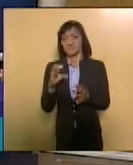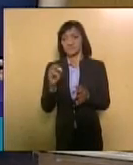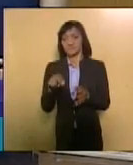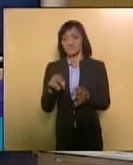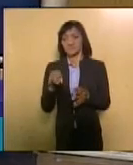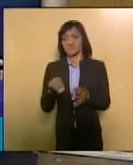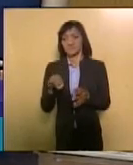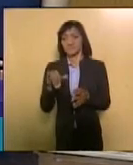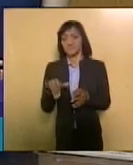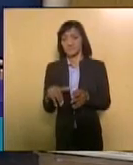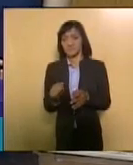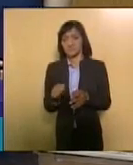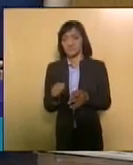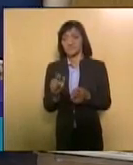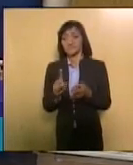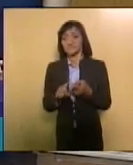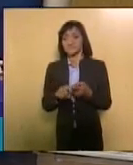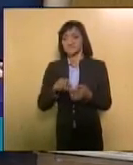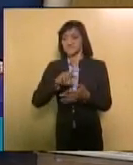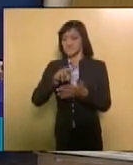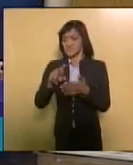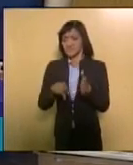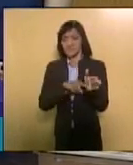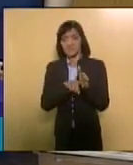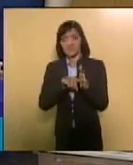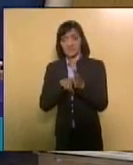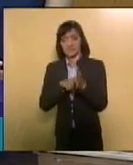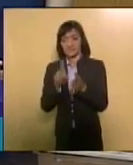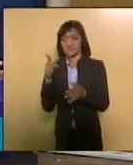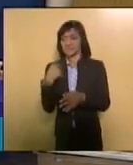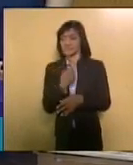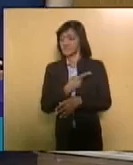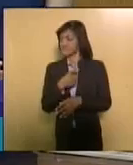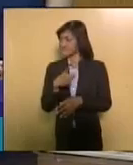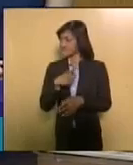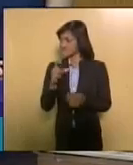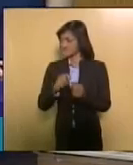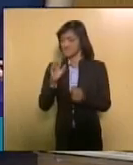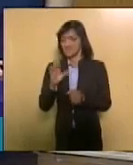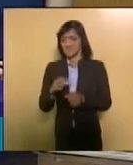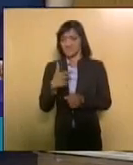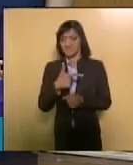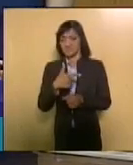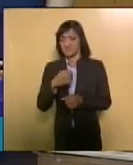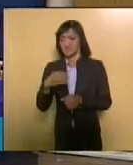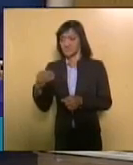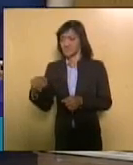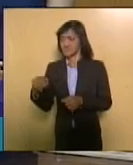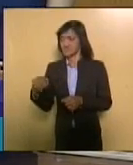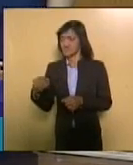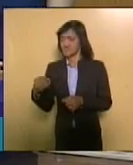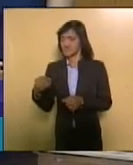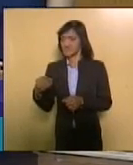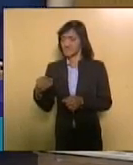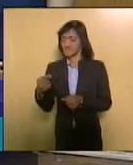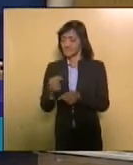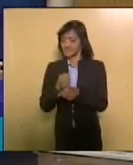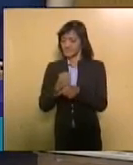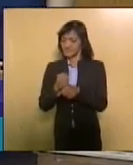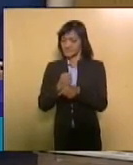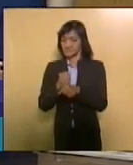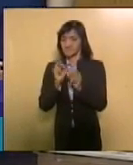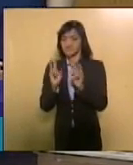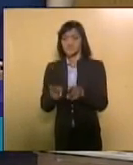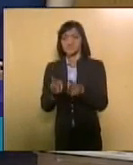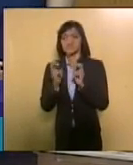uma coisa que é objeto aind de vários estudos que estamos fazendo é que os anos 2000 foram anos que se observou